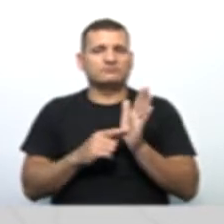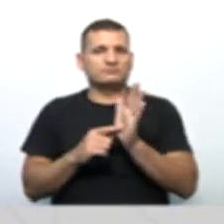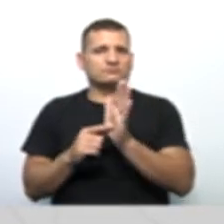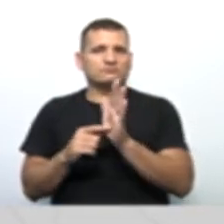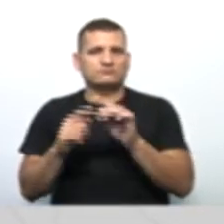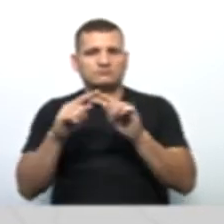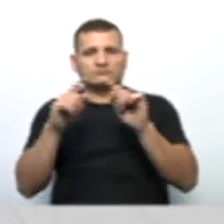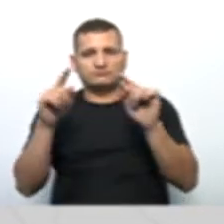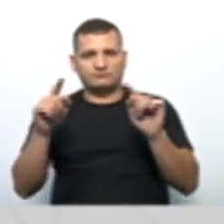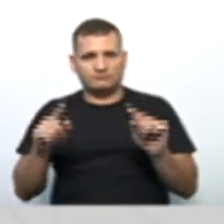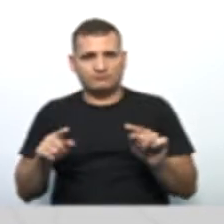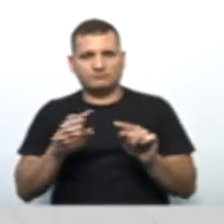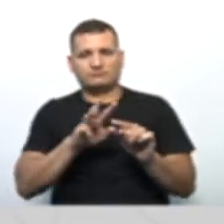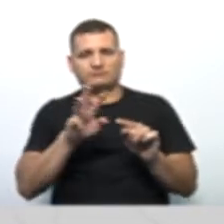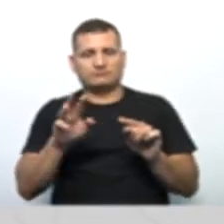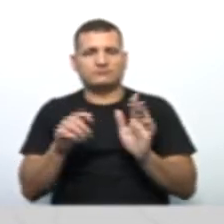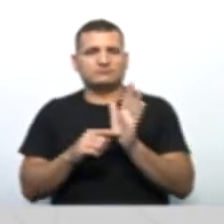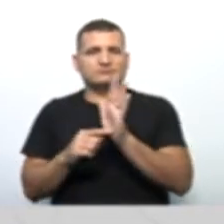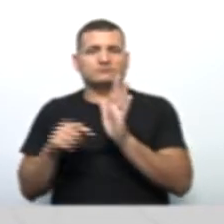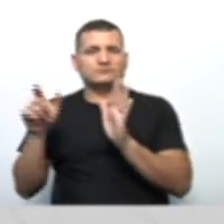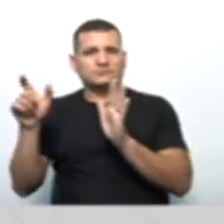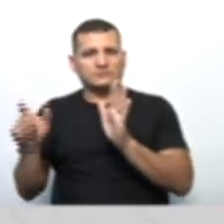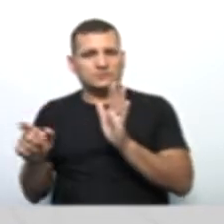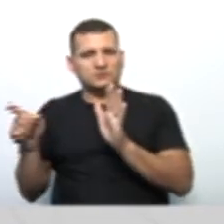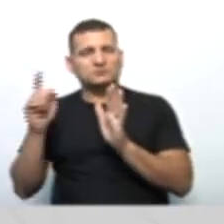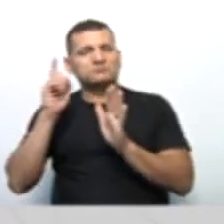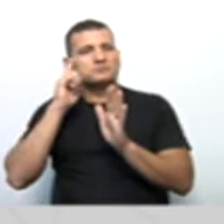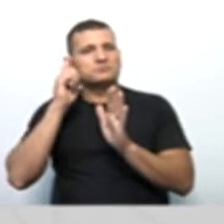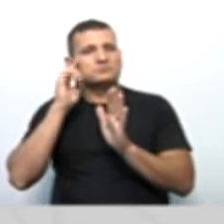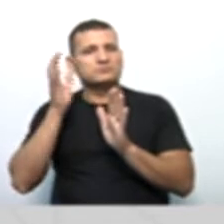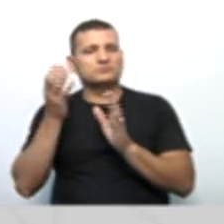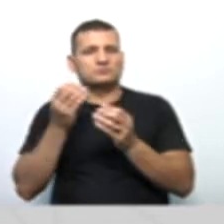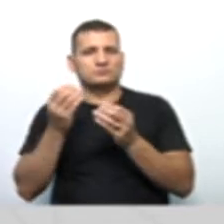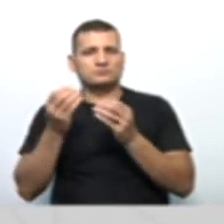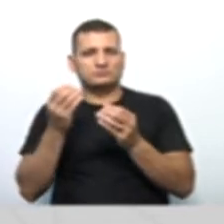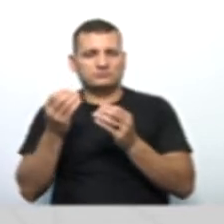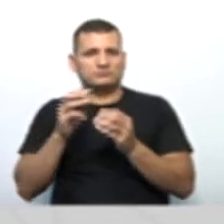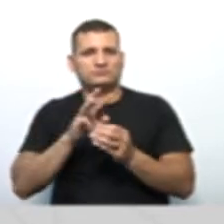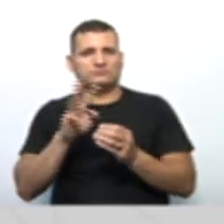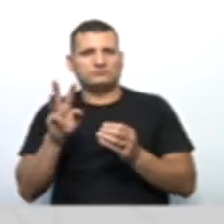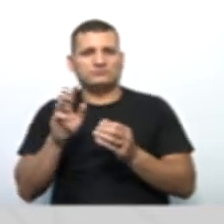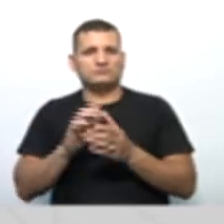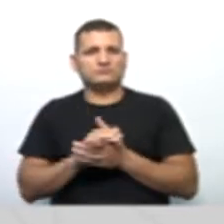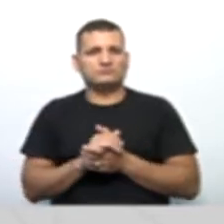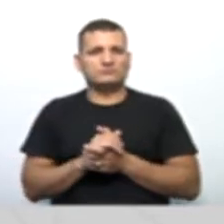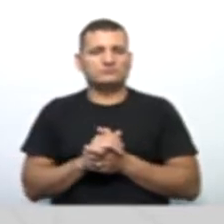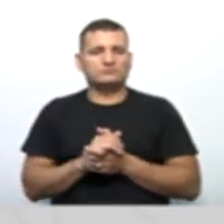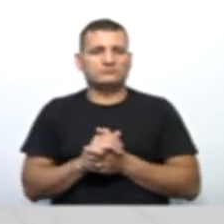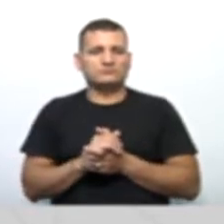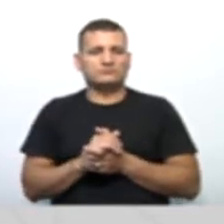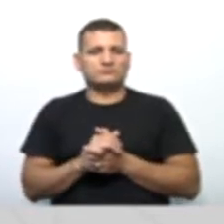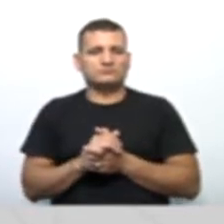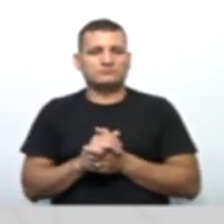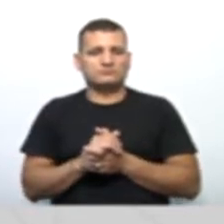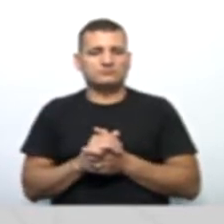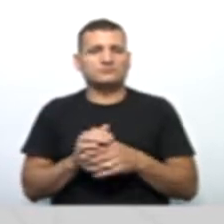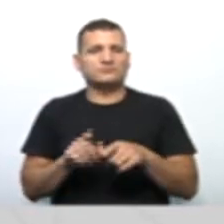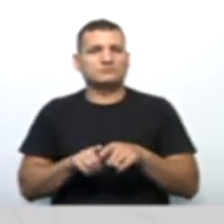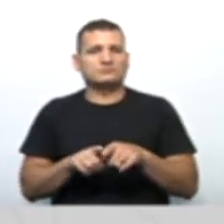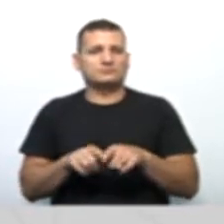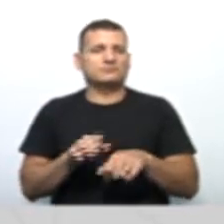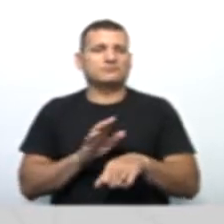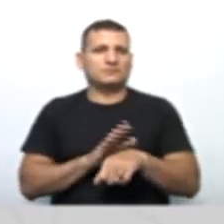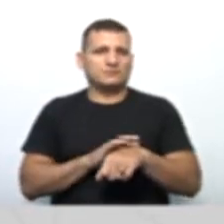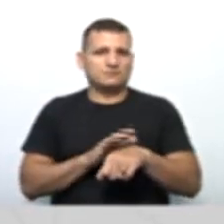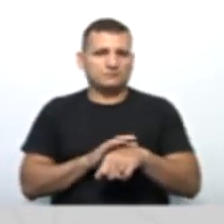ser o site você também tem uma ideia para seguir a net como você vai trabalhar e acaba economizando aí basta um bom trabalho em